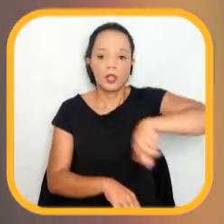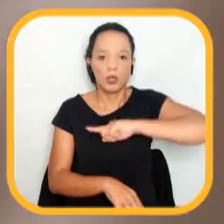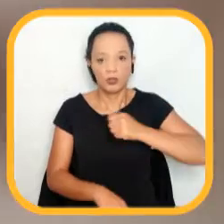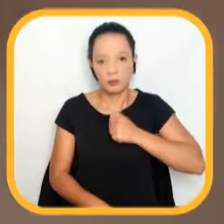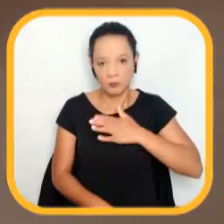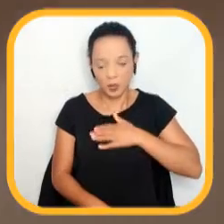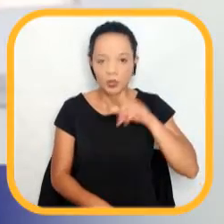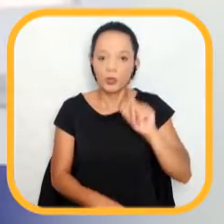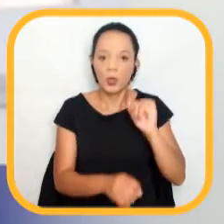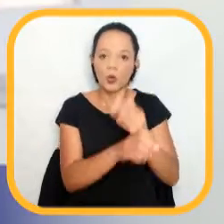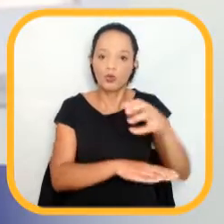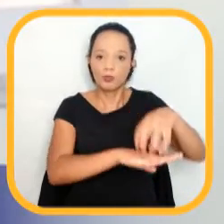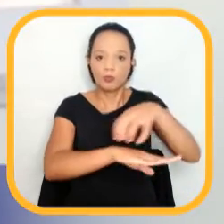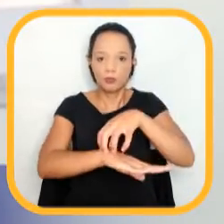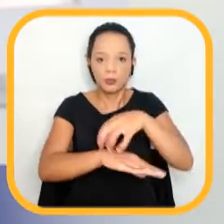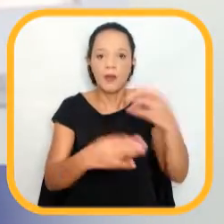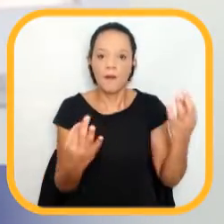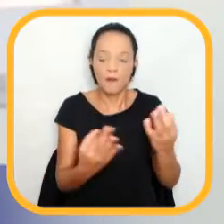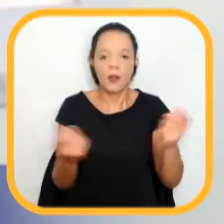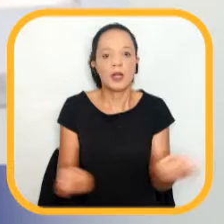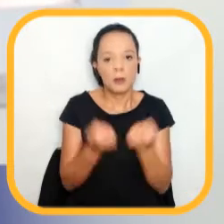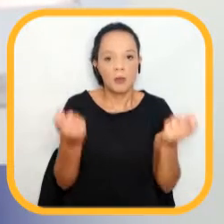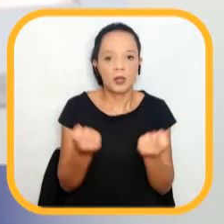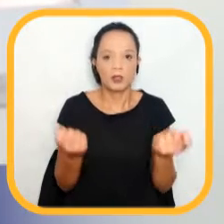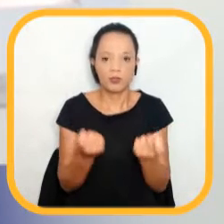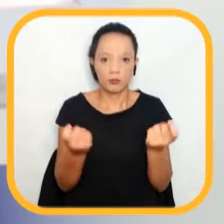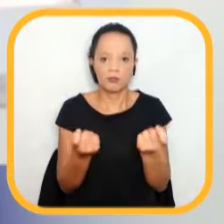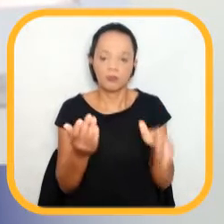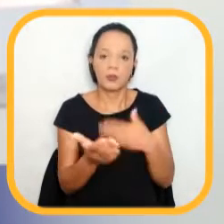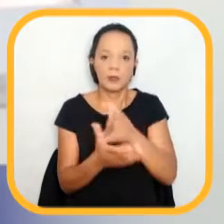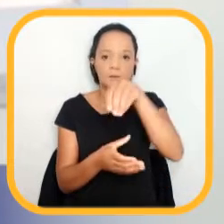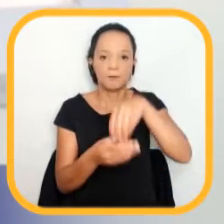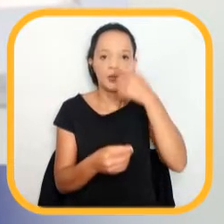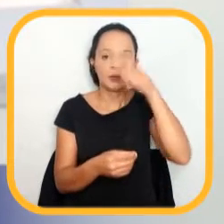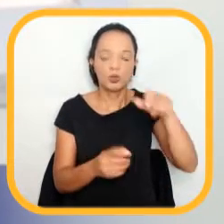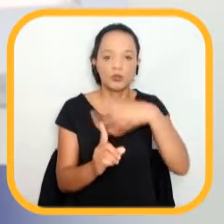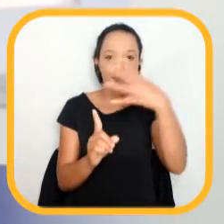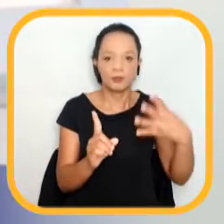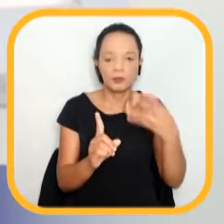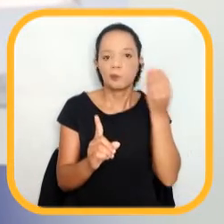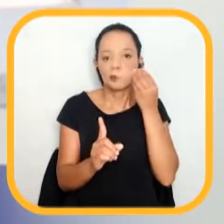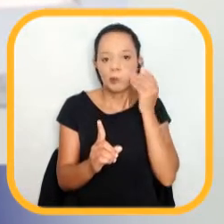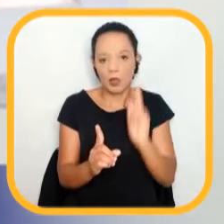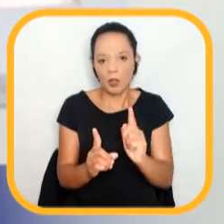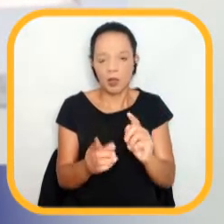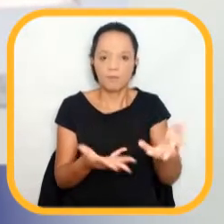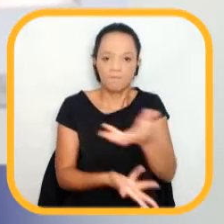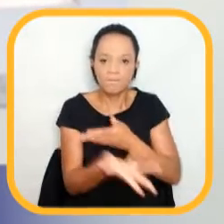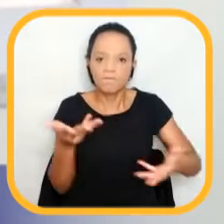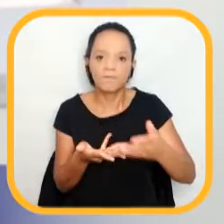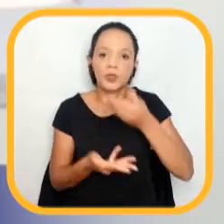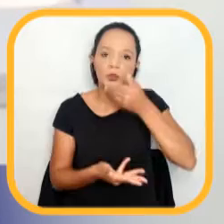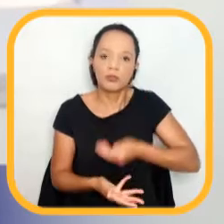Proativamente, outras empresas e outras agências fazerem campanhas publicitárias que incluam pessoas LGBTI, que naturalizem